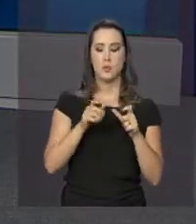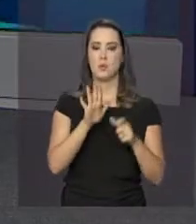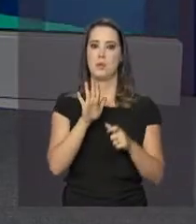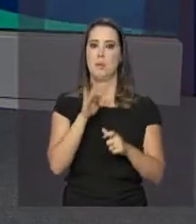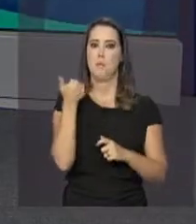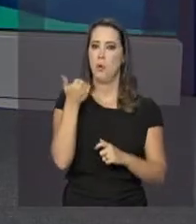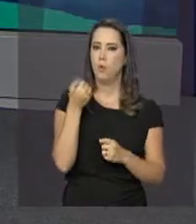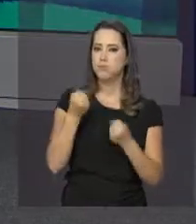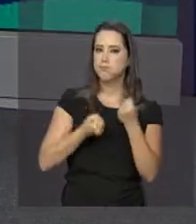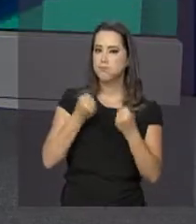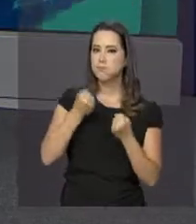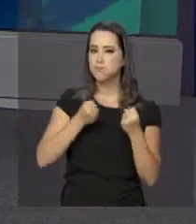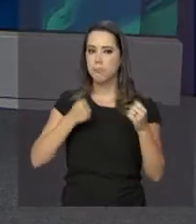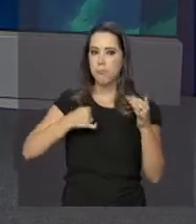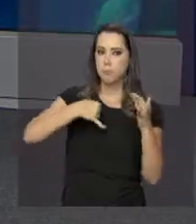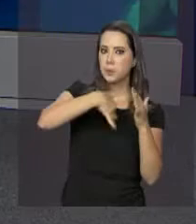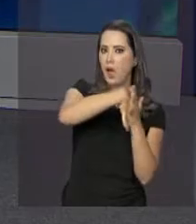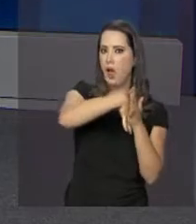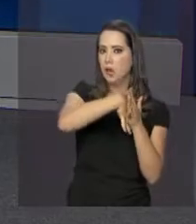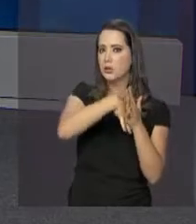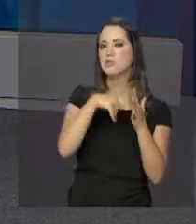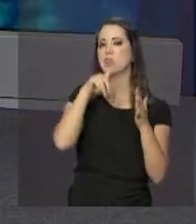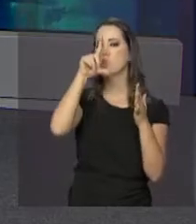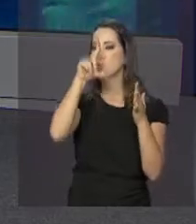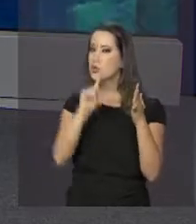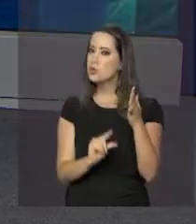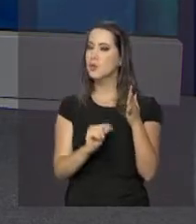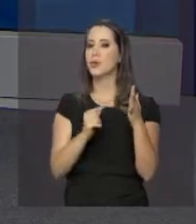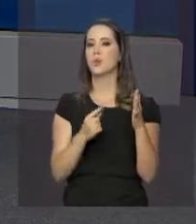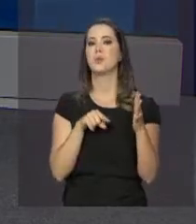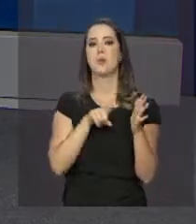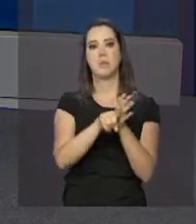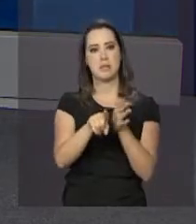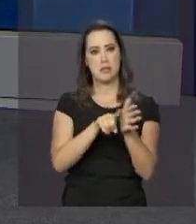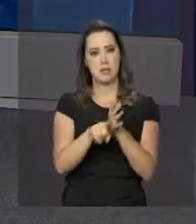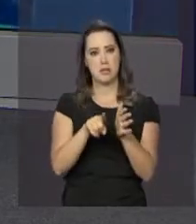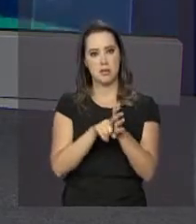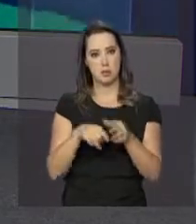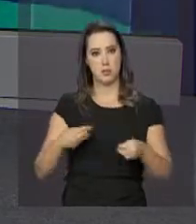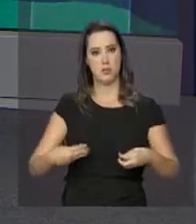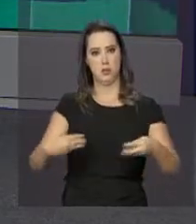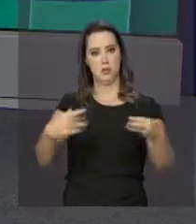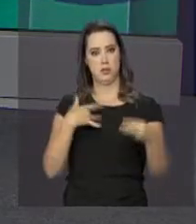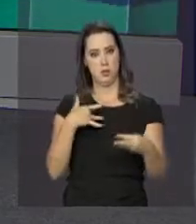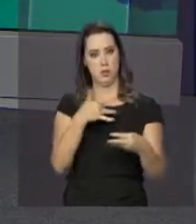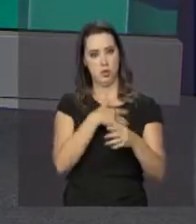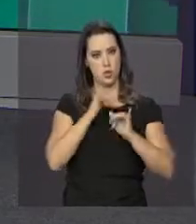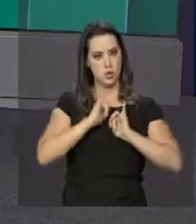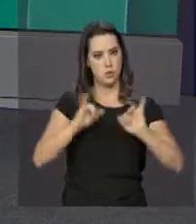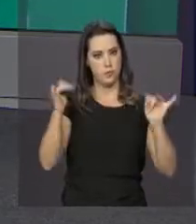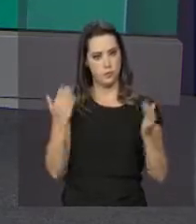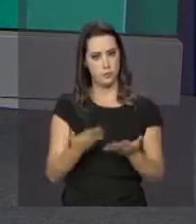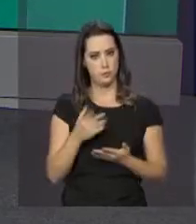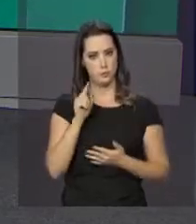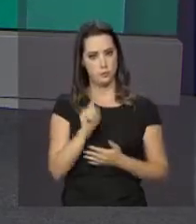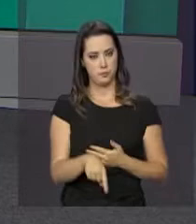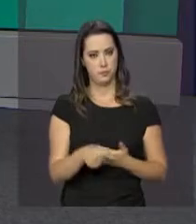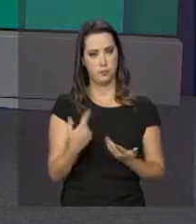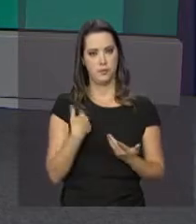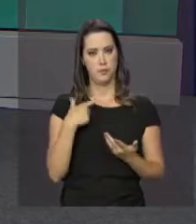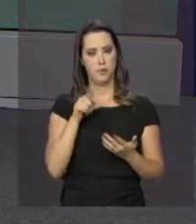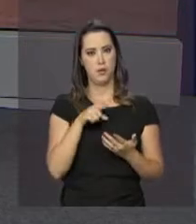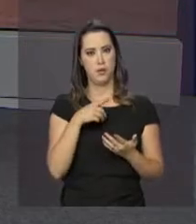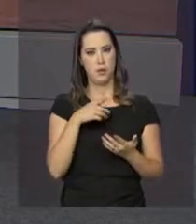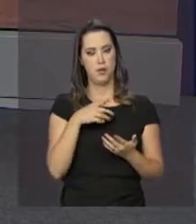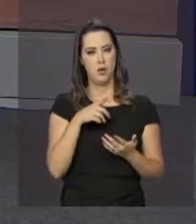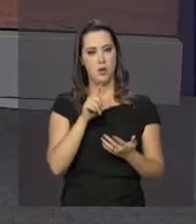de trânsito no país está caindo é o que aponta um levantamento inédito do ministério da saúde divulgado hoje o repórter joão